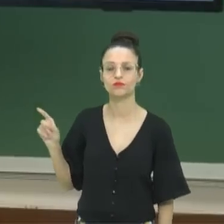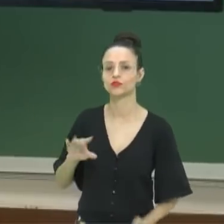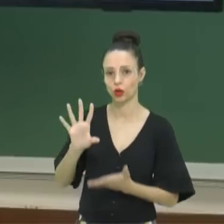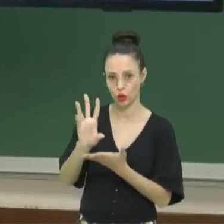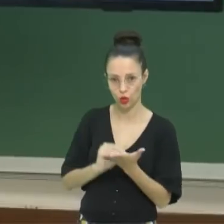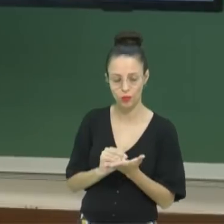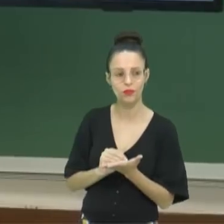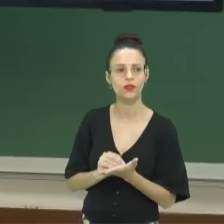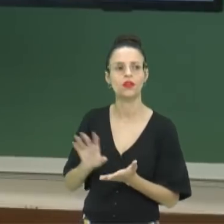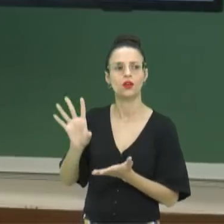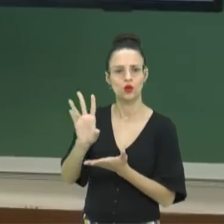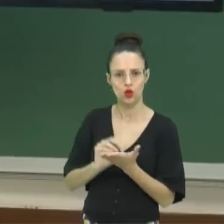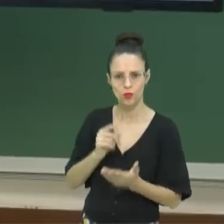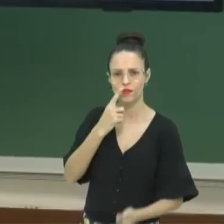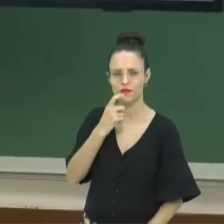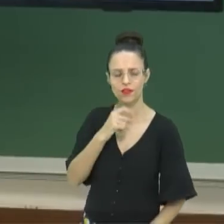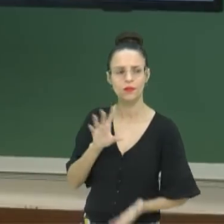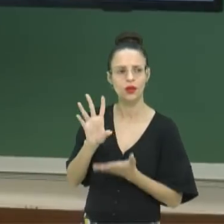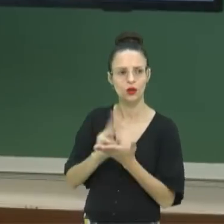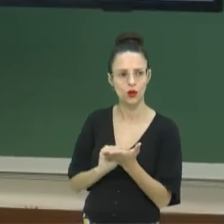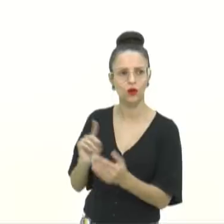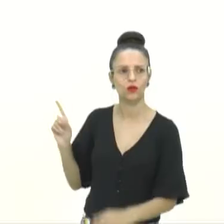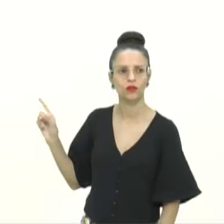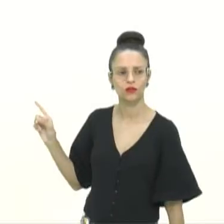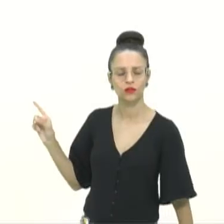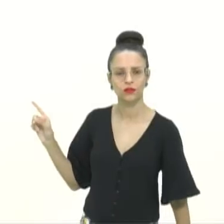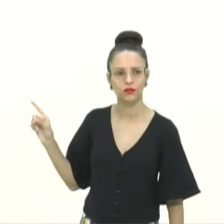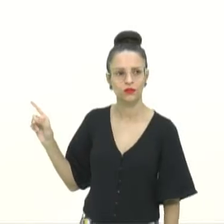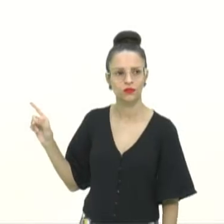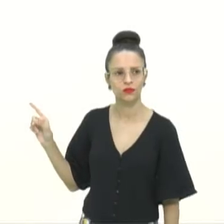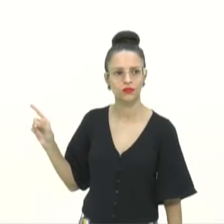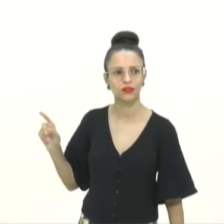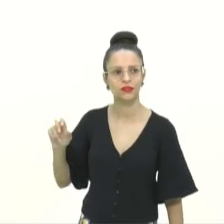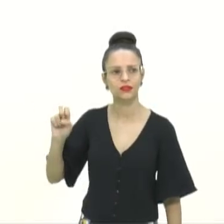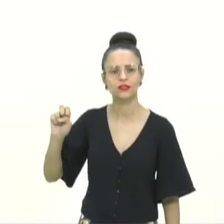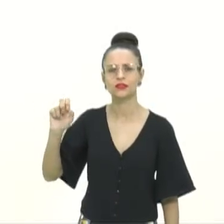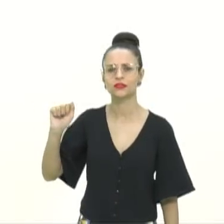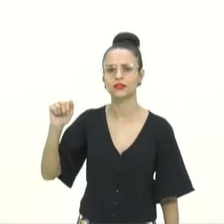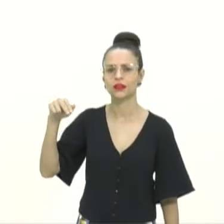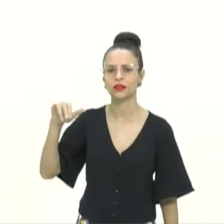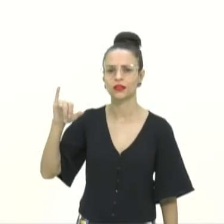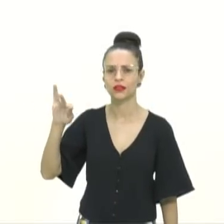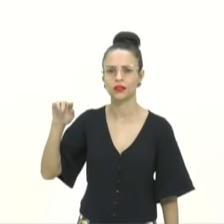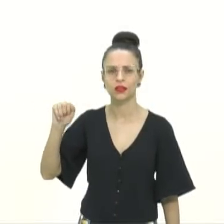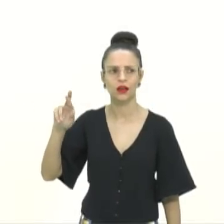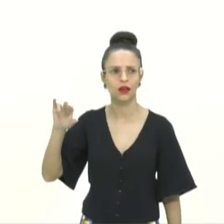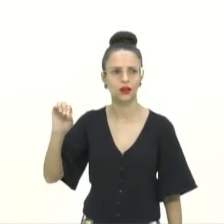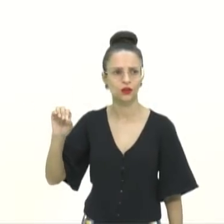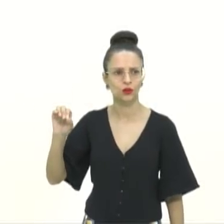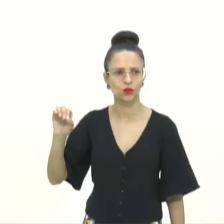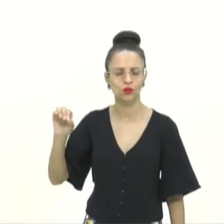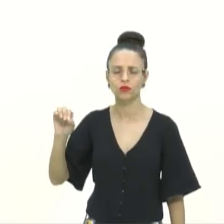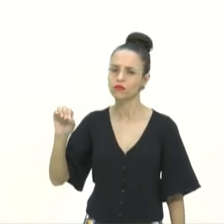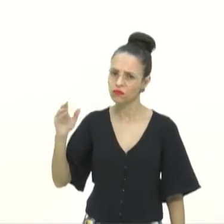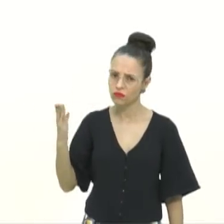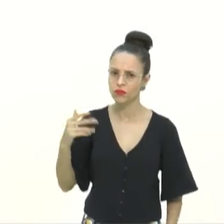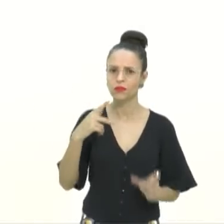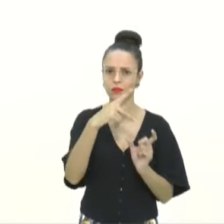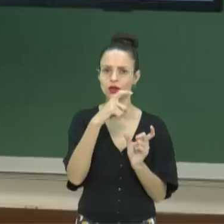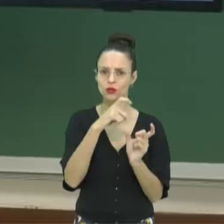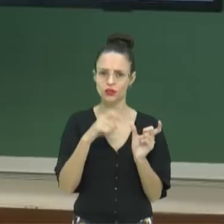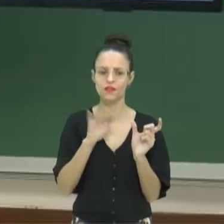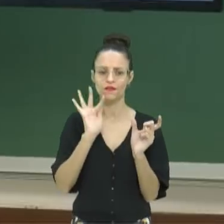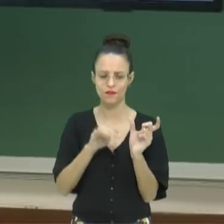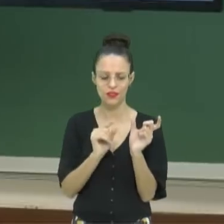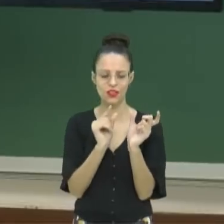copiei, enxágue, copiei, água, copiei. Sanitário, professora, não está em vermelho ali. Não é uma paroxítona terminada em